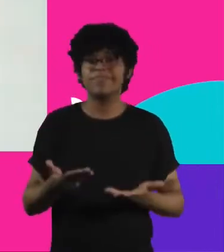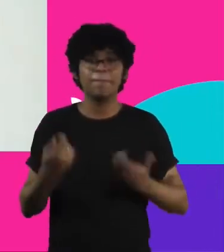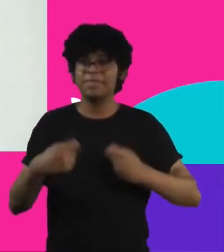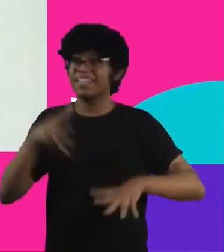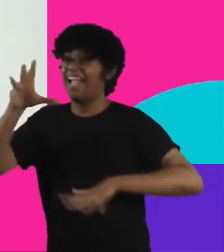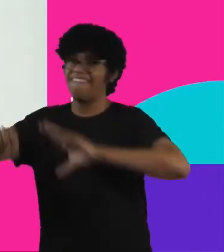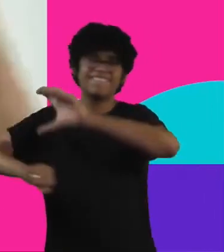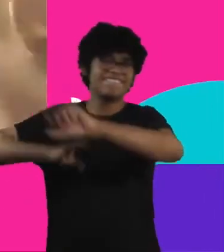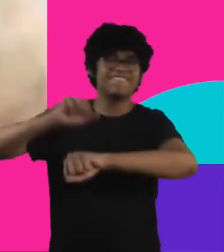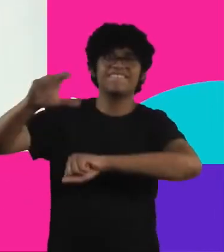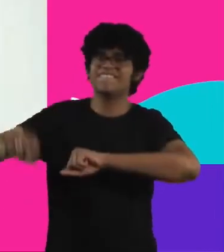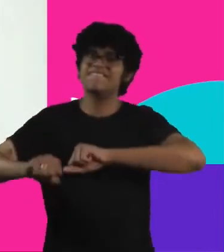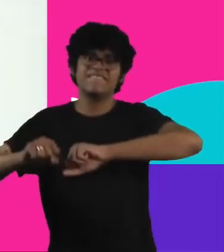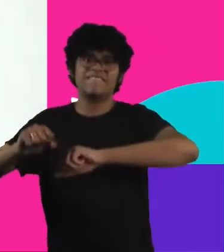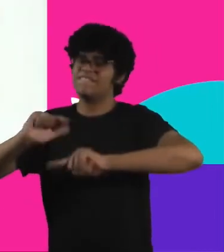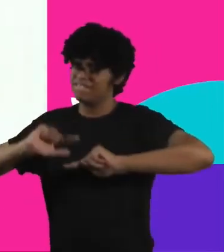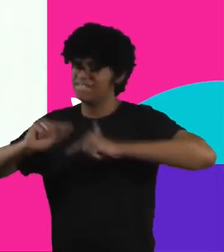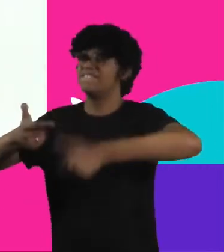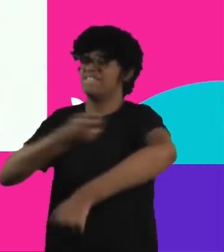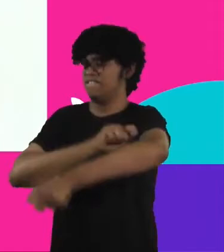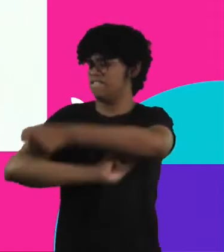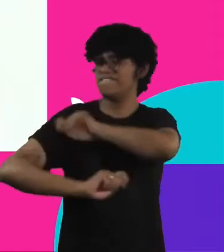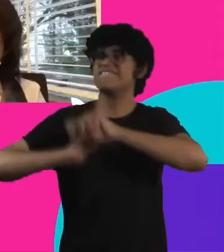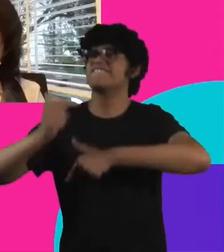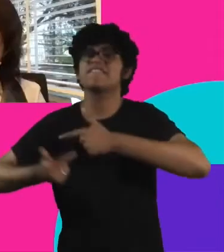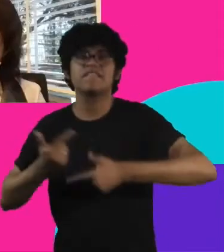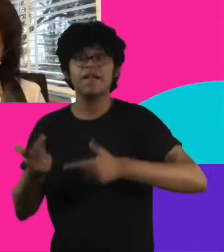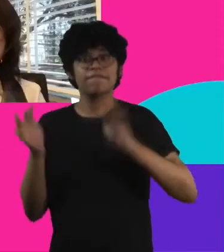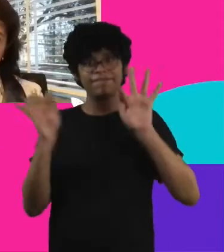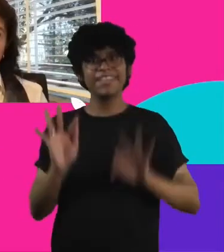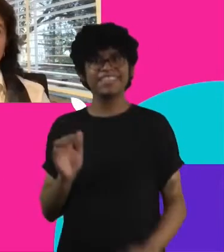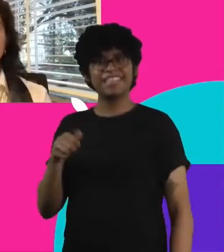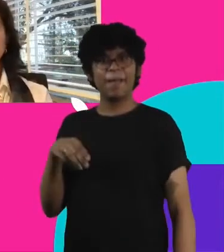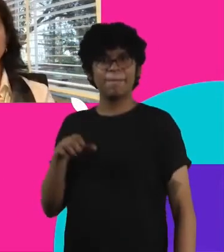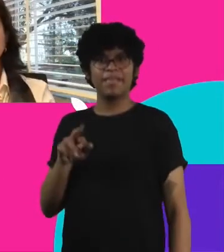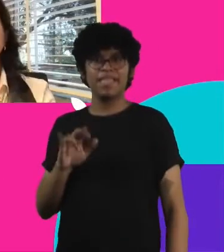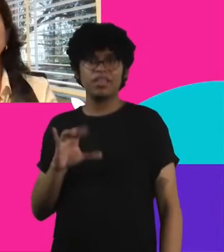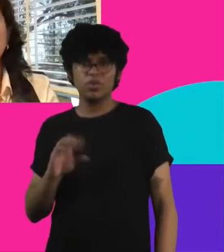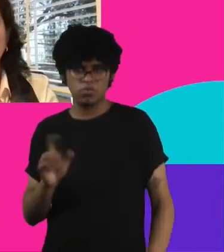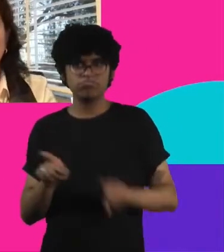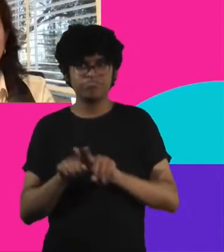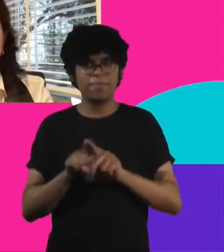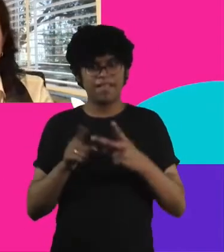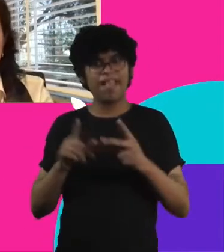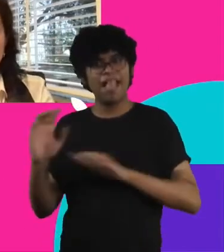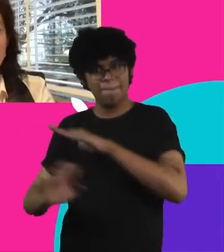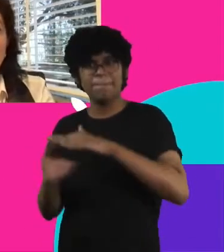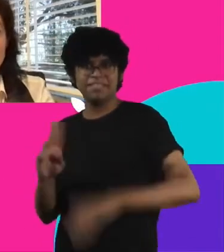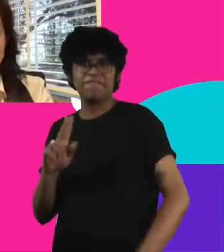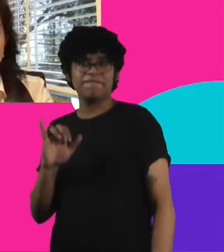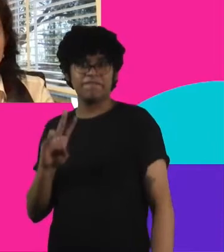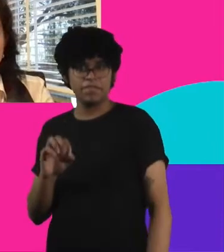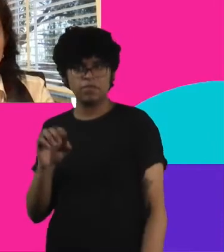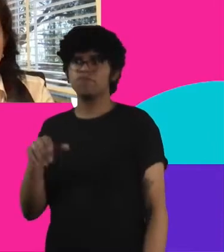isso nas frentes distintas. Muito feliz de saber do projeto ali do Américo e da Fundação Vivo, porque acho que isso vai conseguir abordar